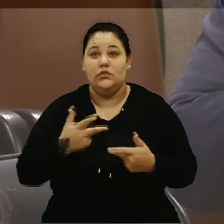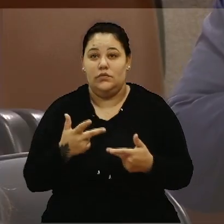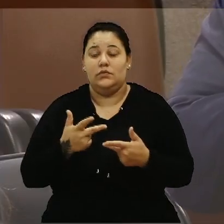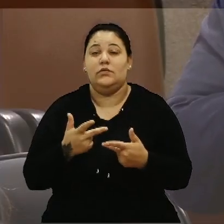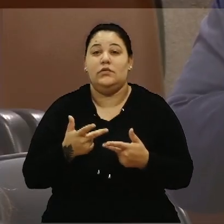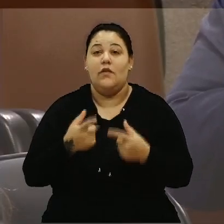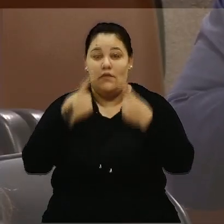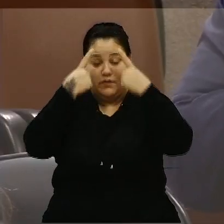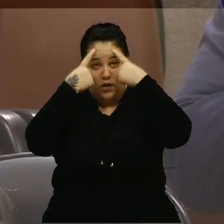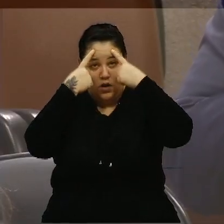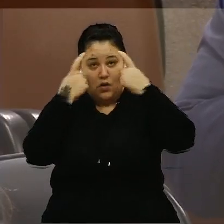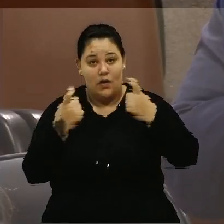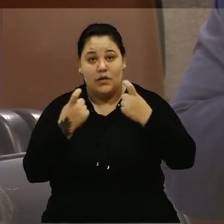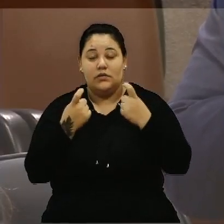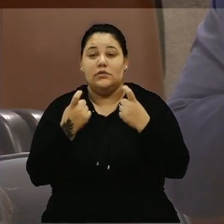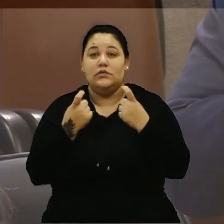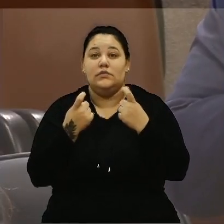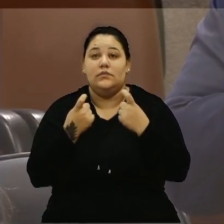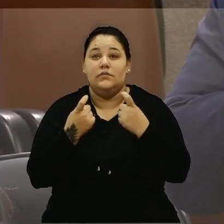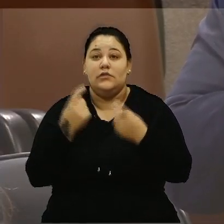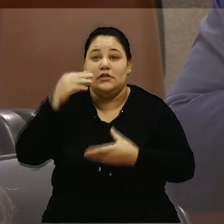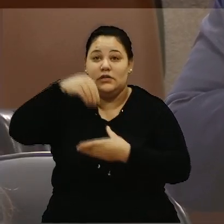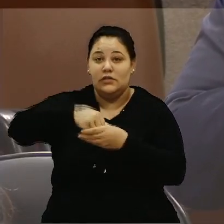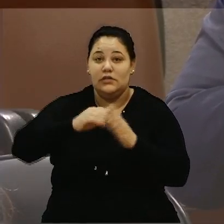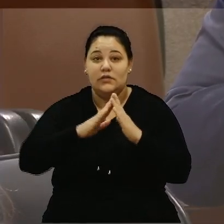de violência dentro de escola.